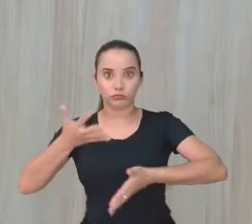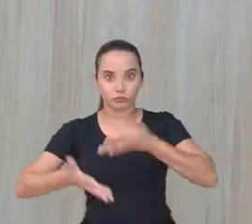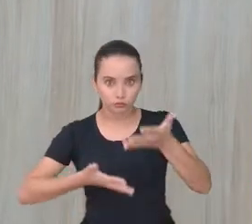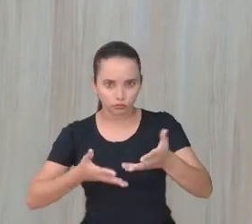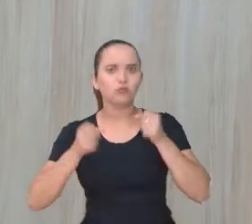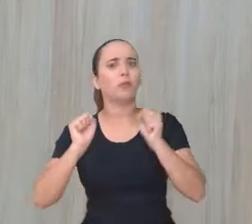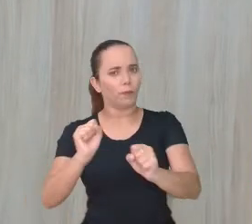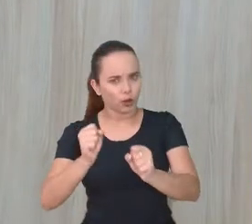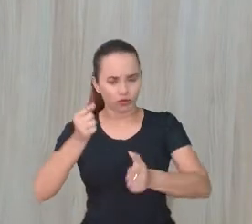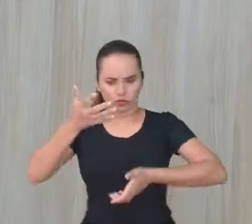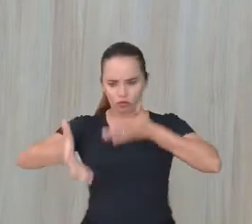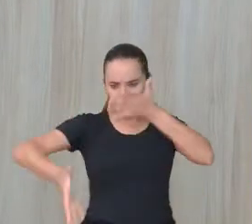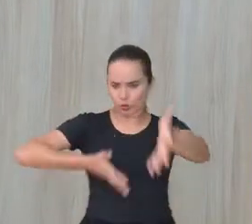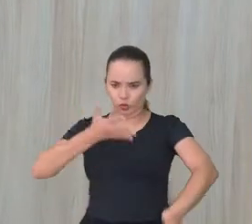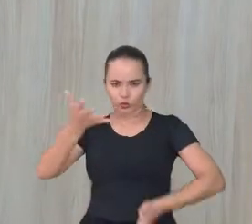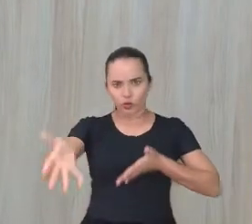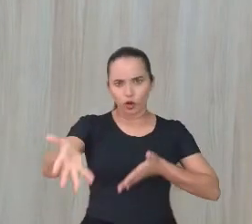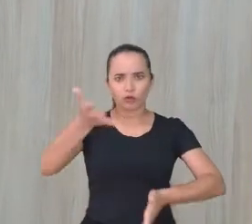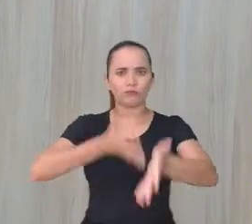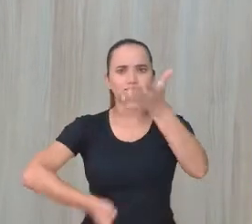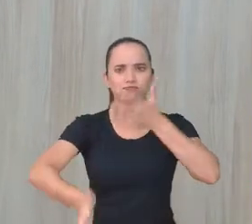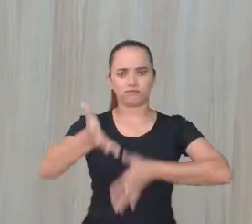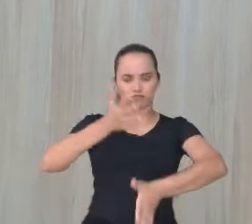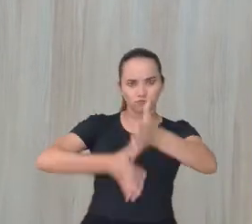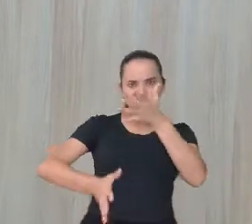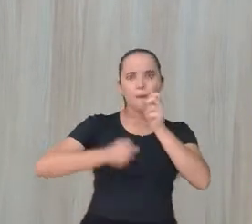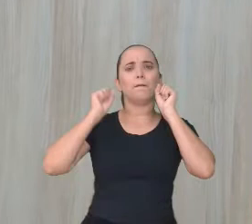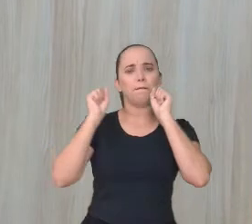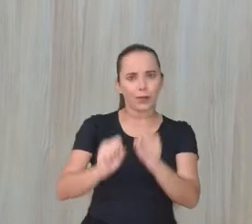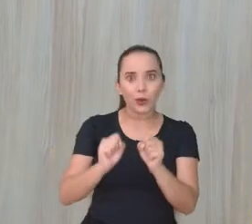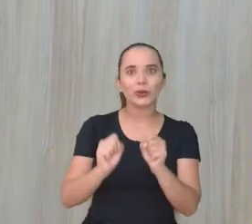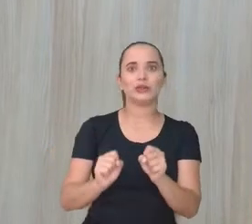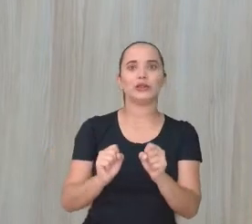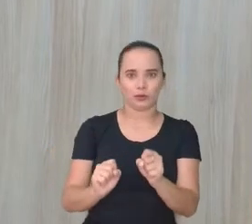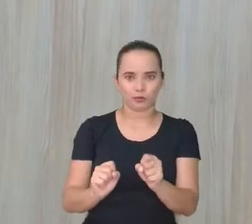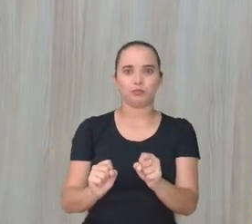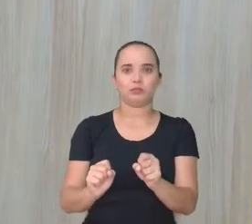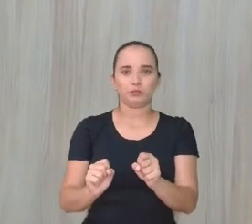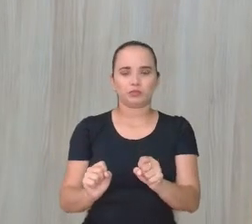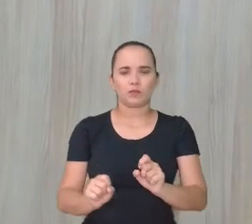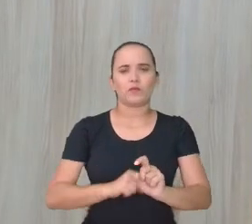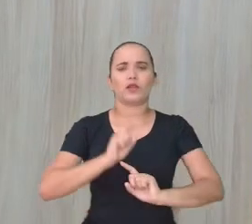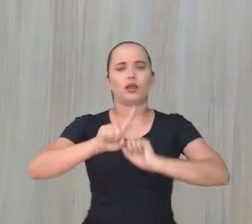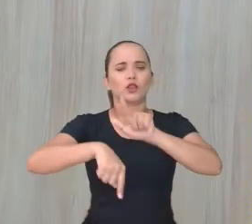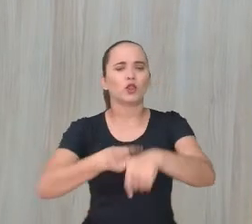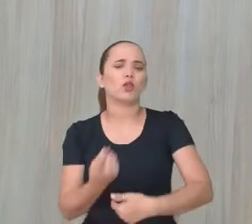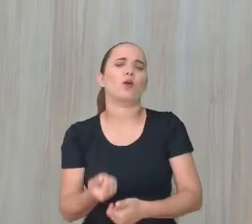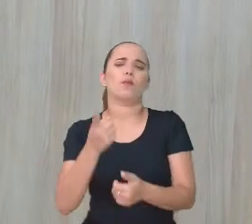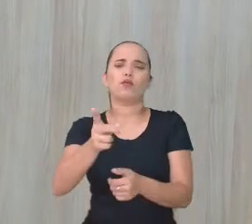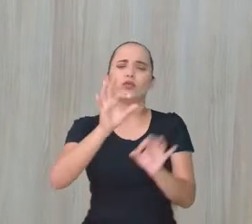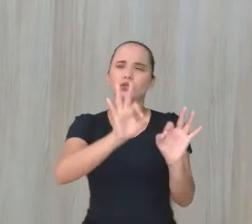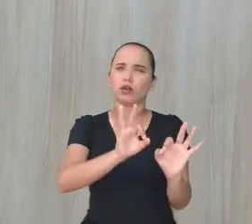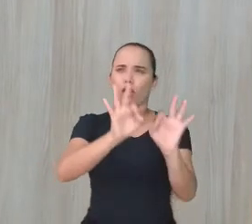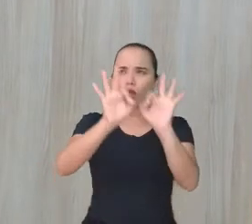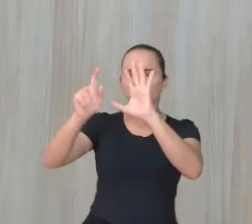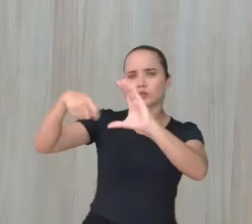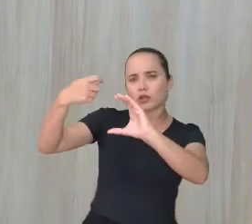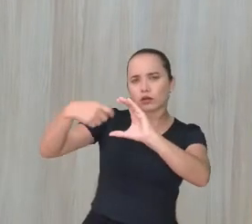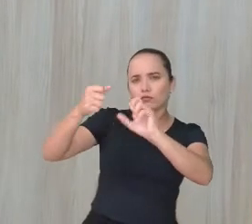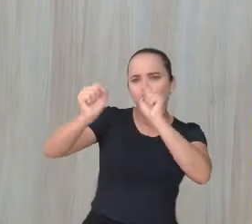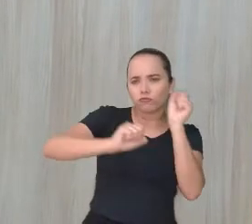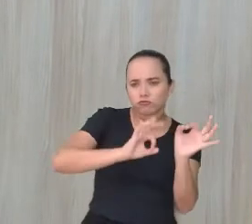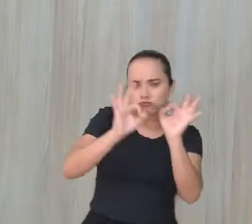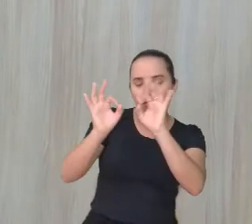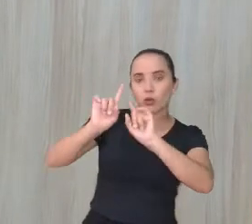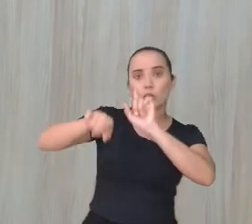vocês contam. Depois vocês mesmos vão ouvir o áudio de vocês. Esse texto que vocês construíram.